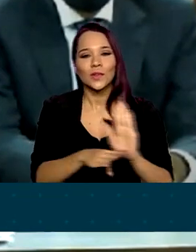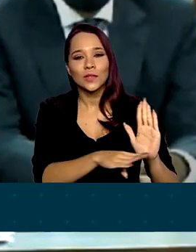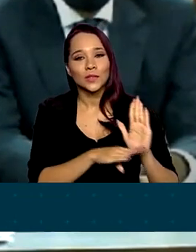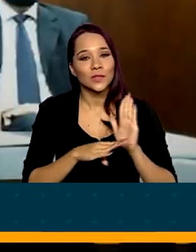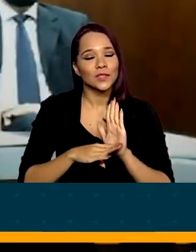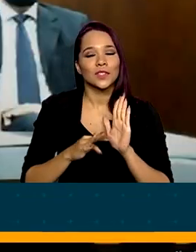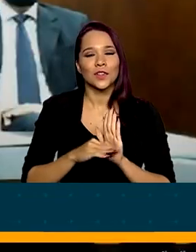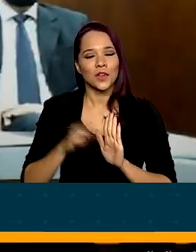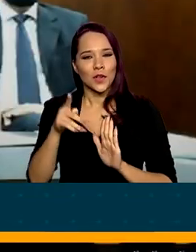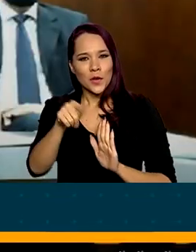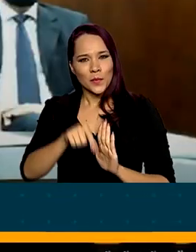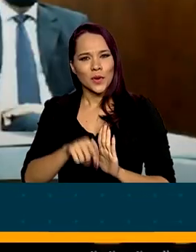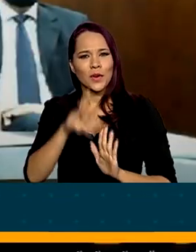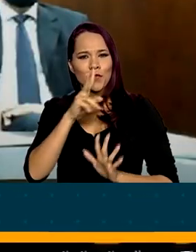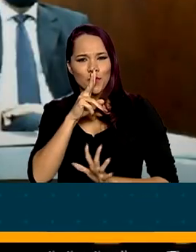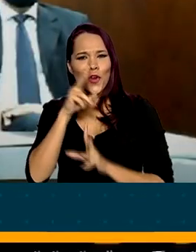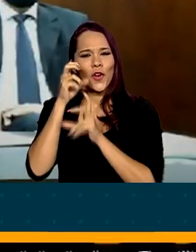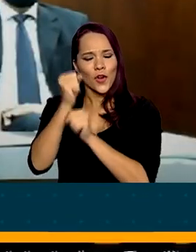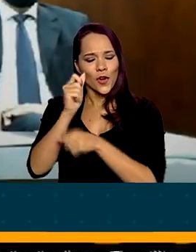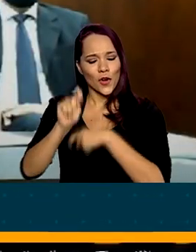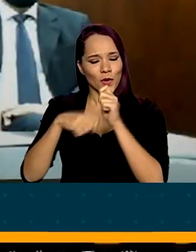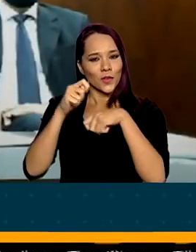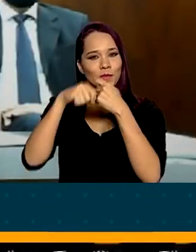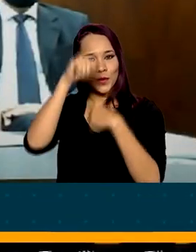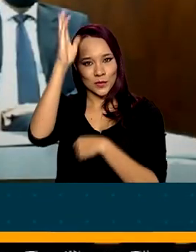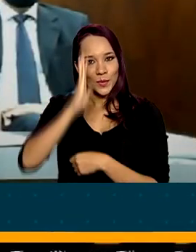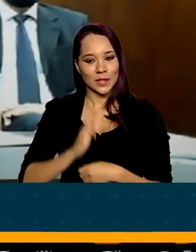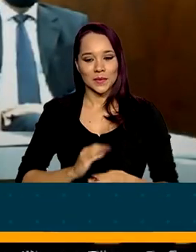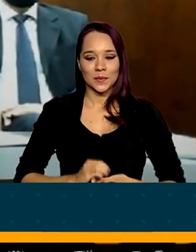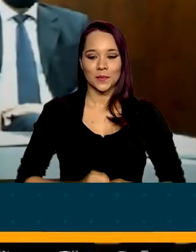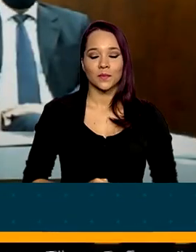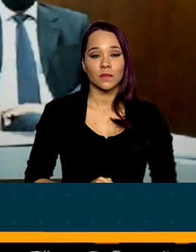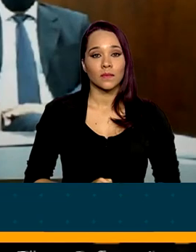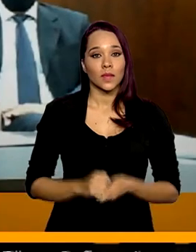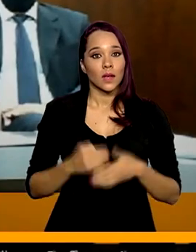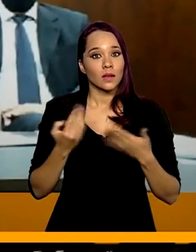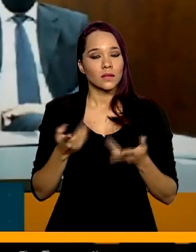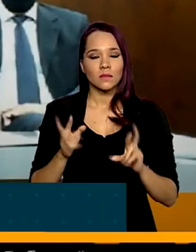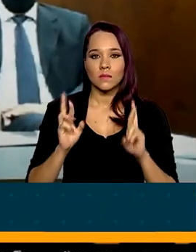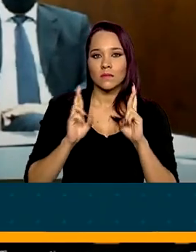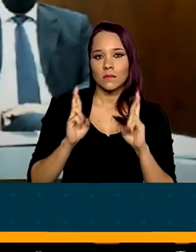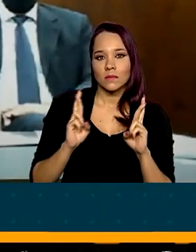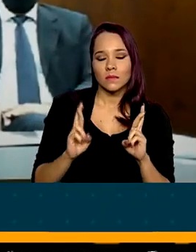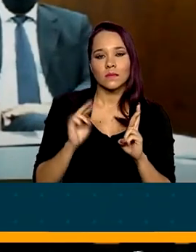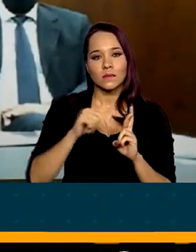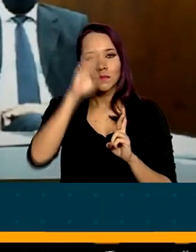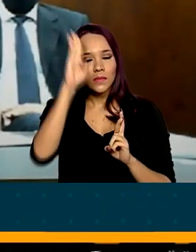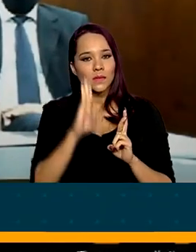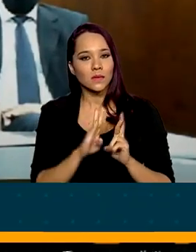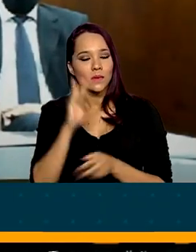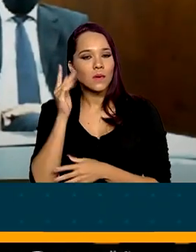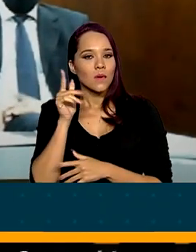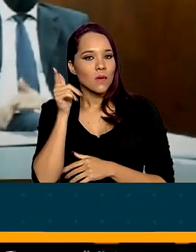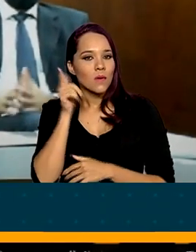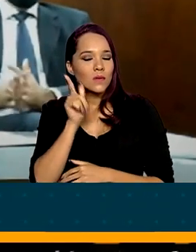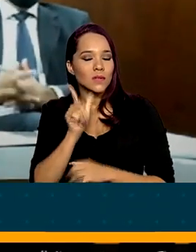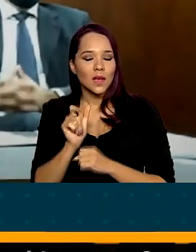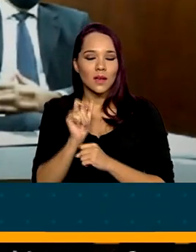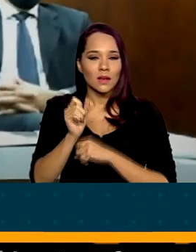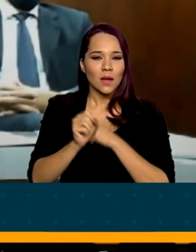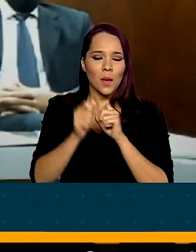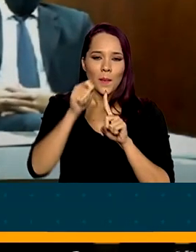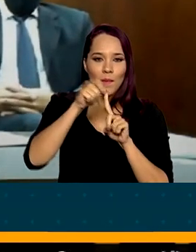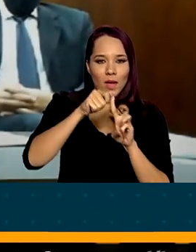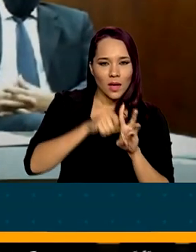para o fortalecimento da economia brasileira. A gente espera que o Brasil possa, daqui a alguns